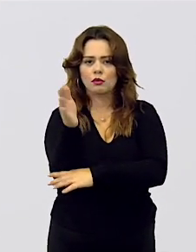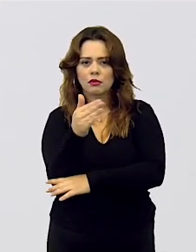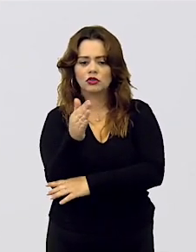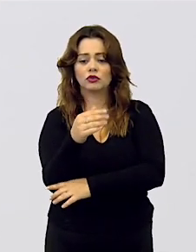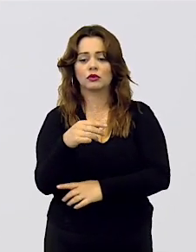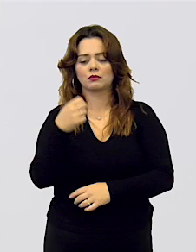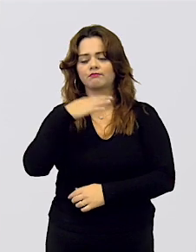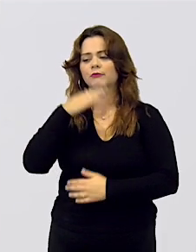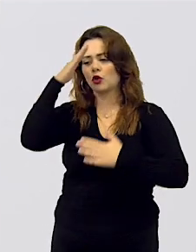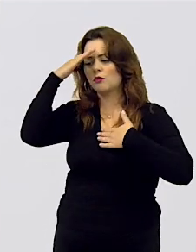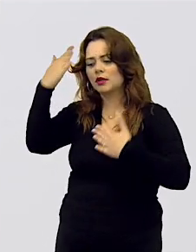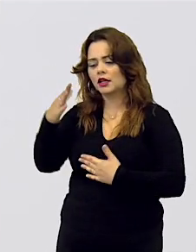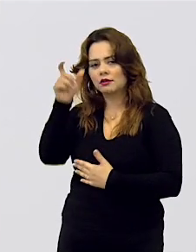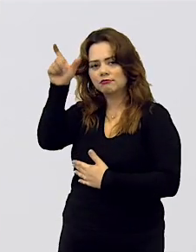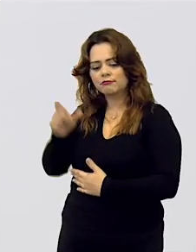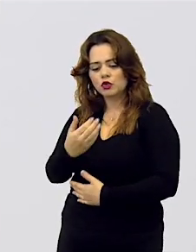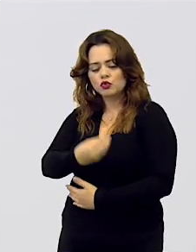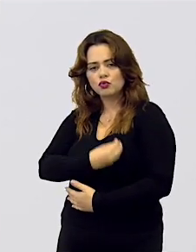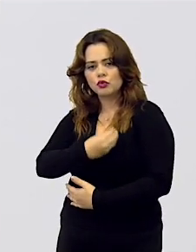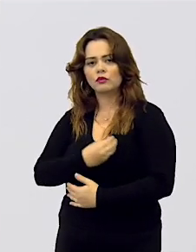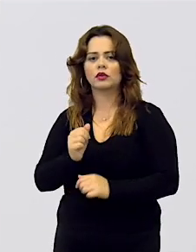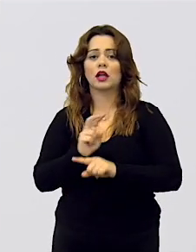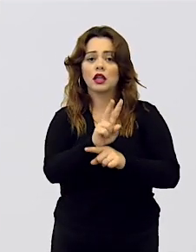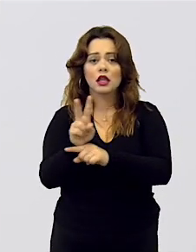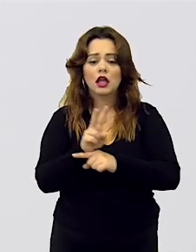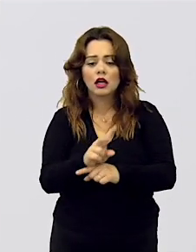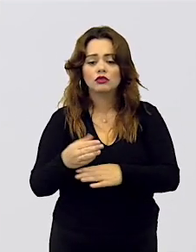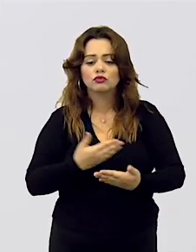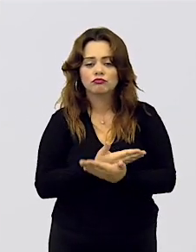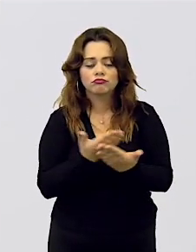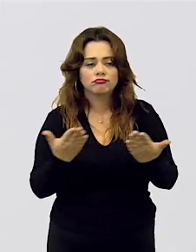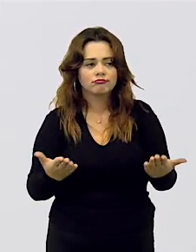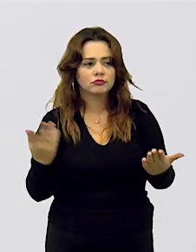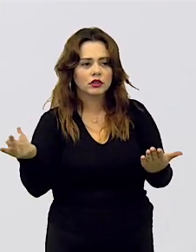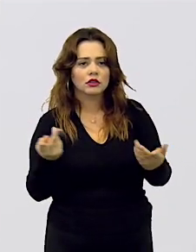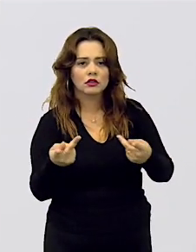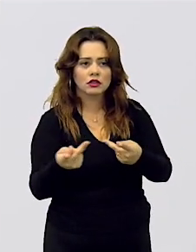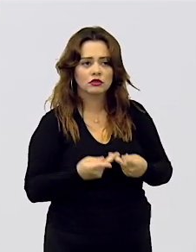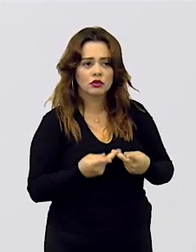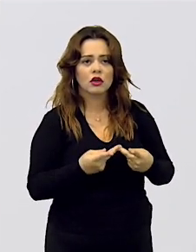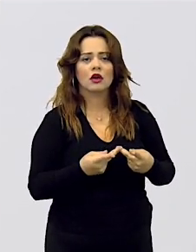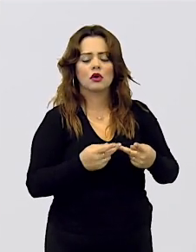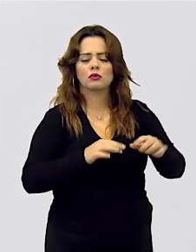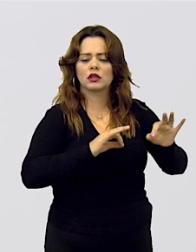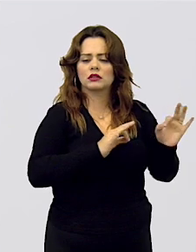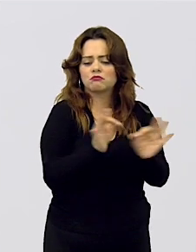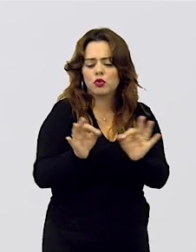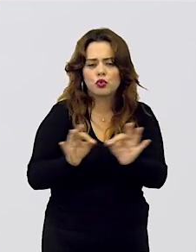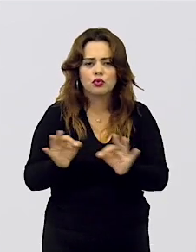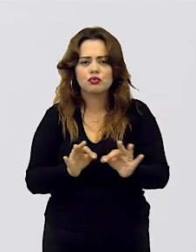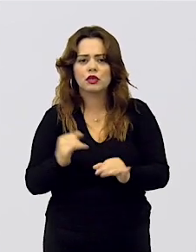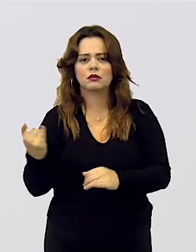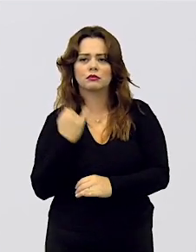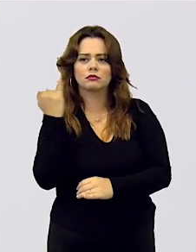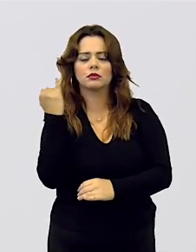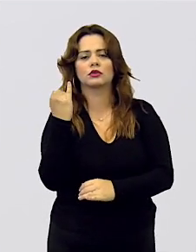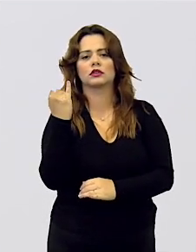por sua presença Muito obrigado pela ajuda que o Senhor nos deu a esta administração nessa importante tarefa